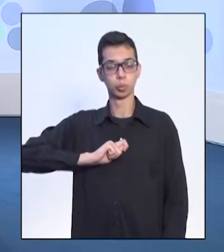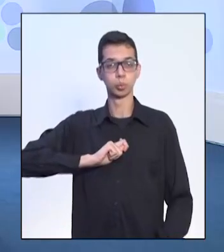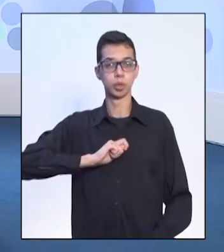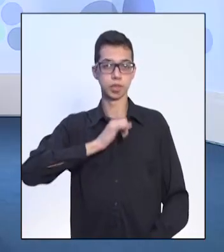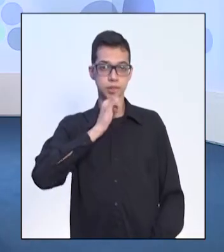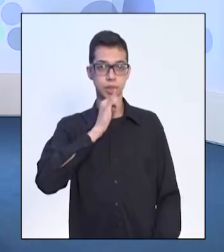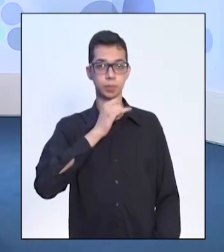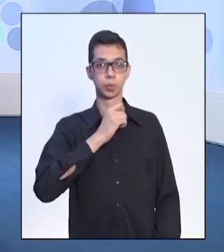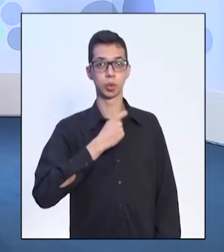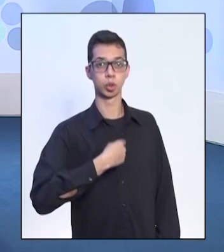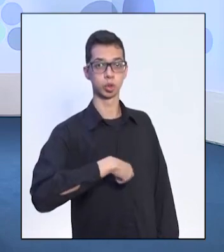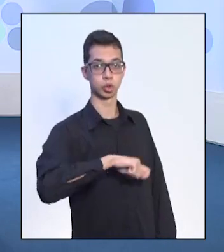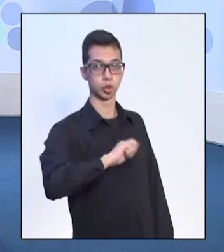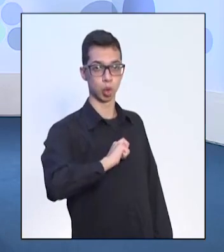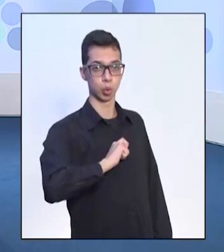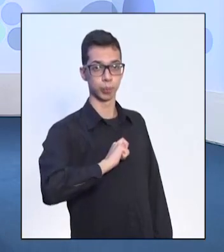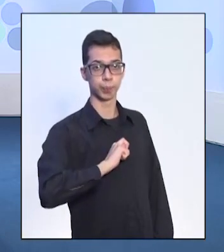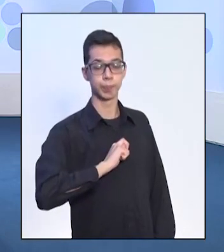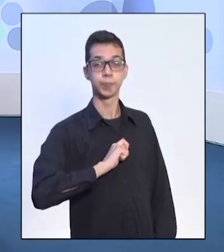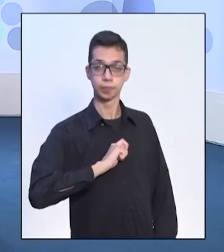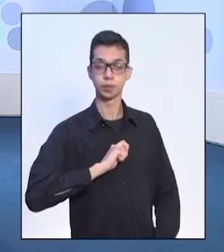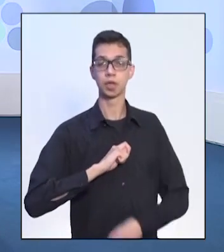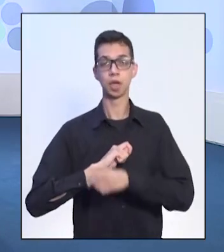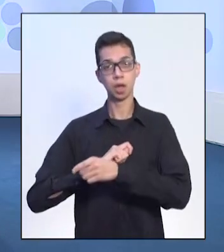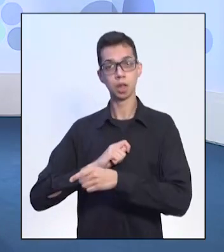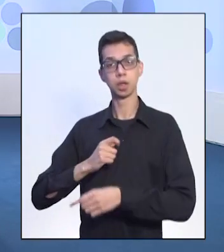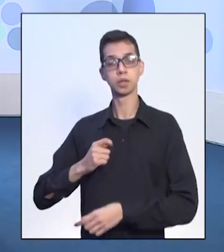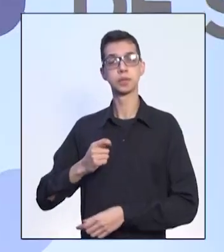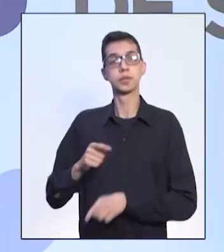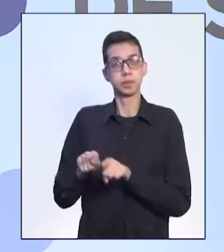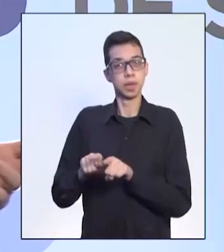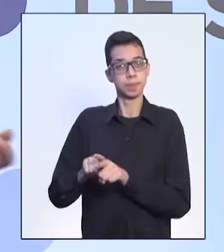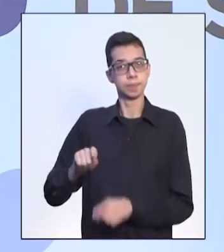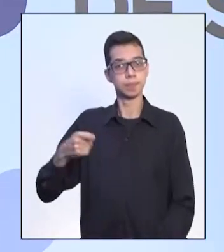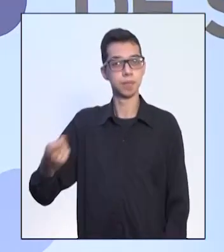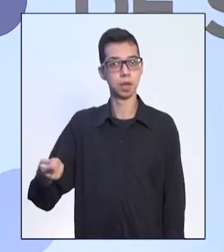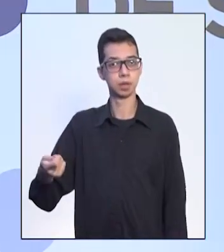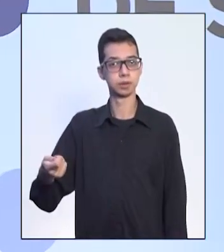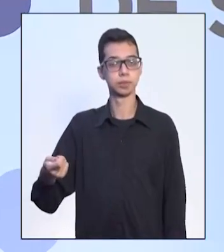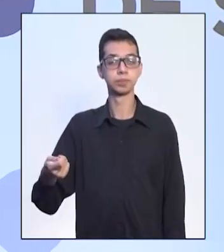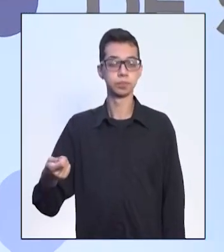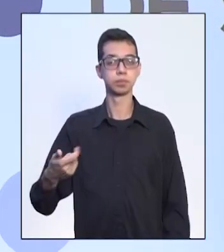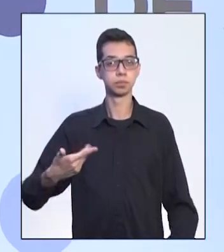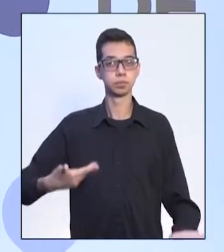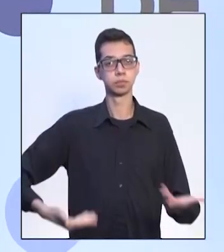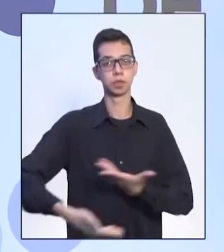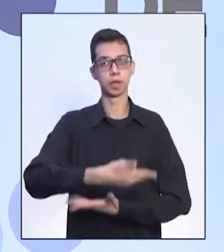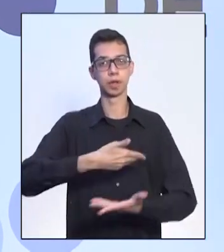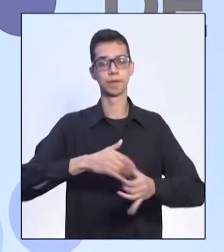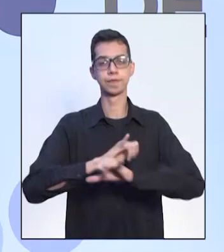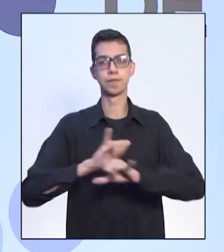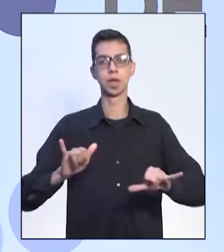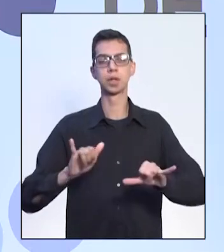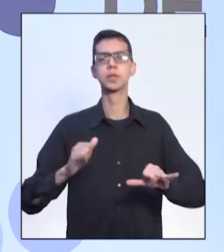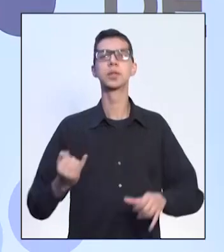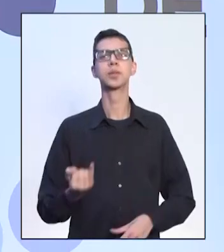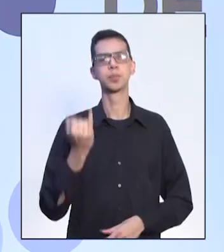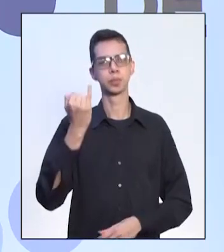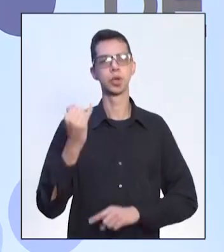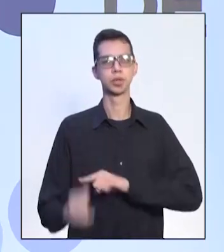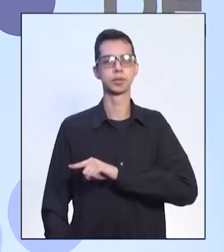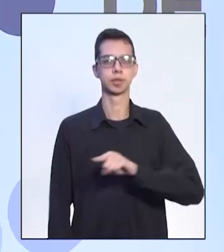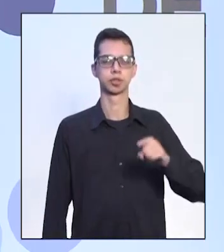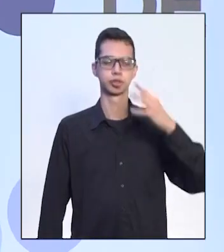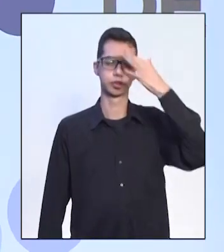também. Ela é um outro para mim, como eu sou um outro para ela. Aqui a gente está fazendo esses trocadilhos, outro eu, mas é importante a gente entender isso e a